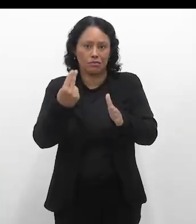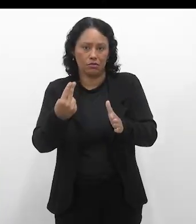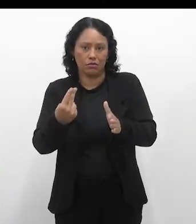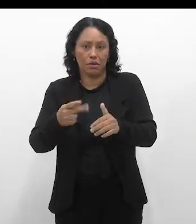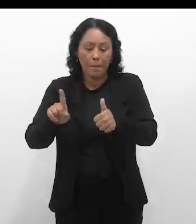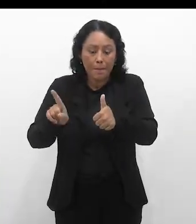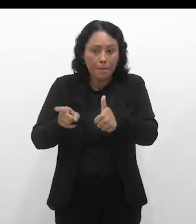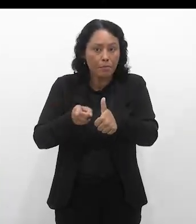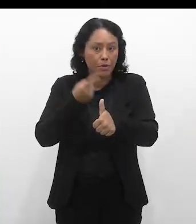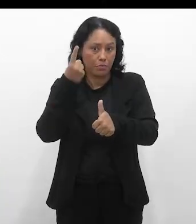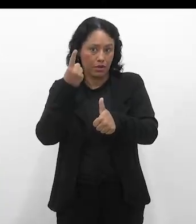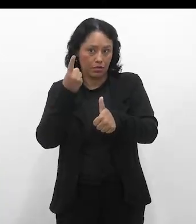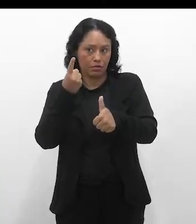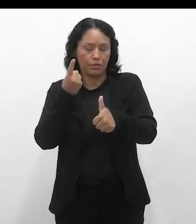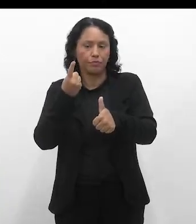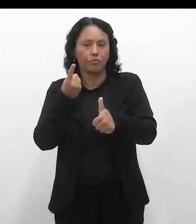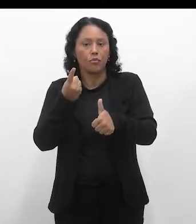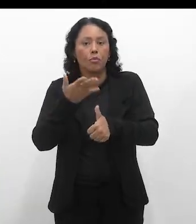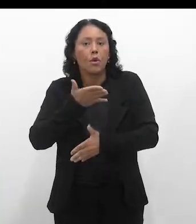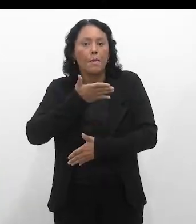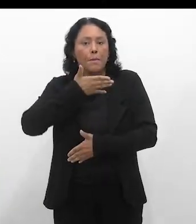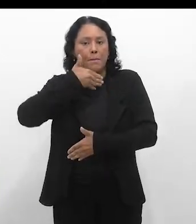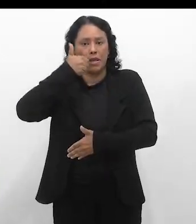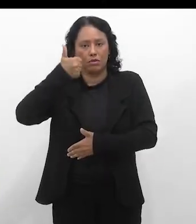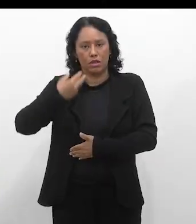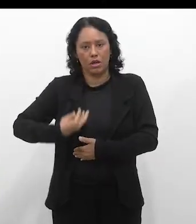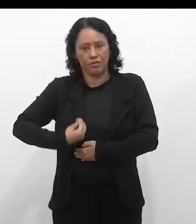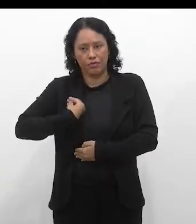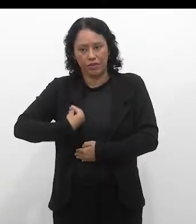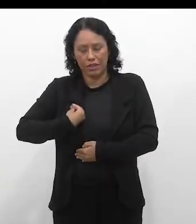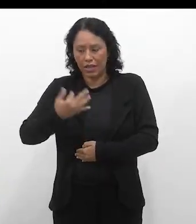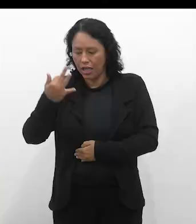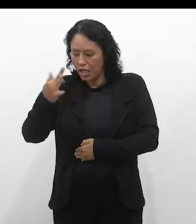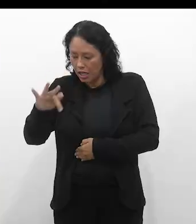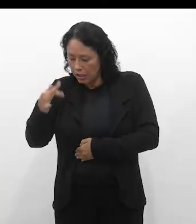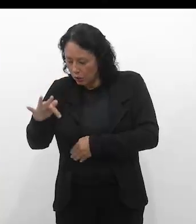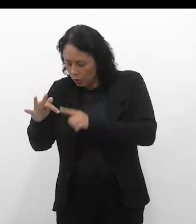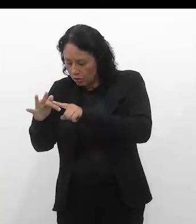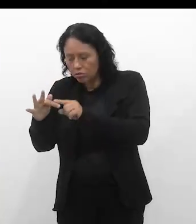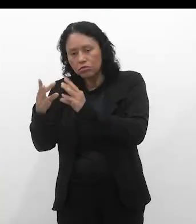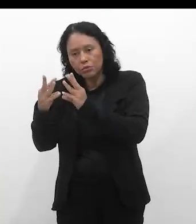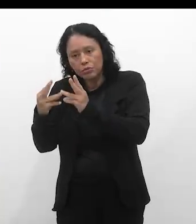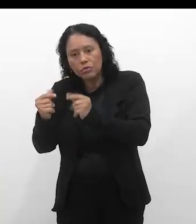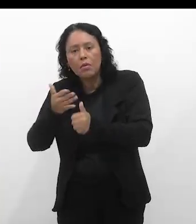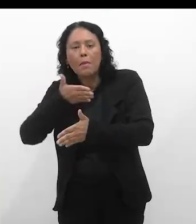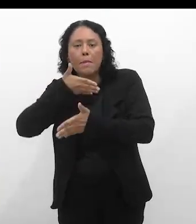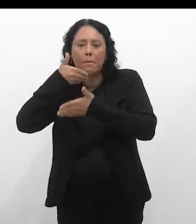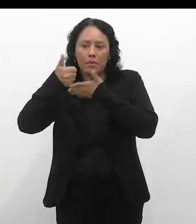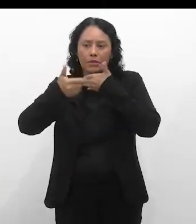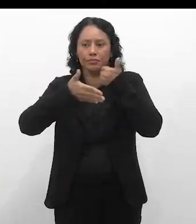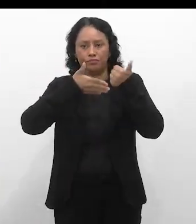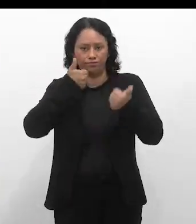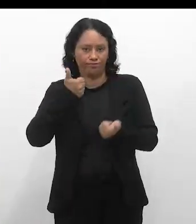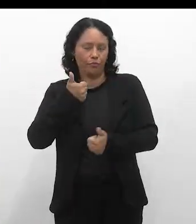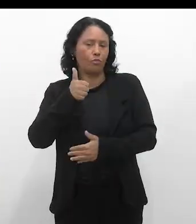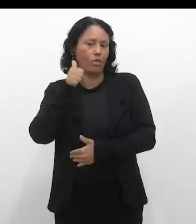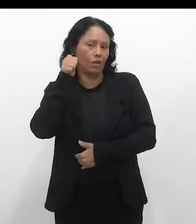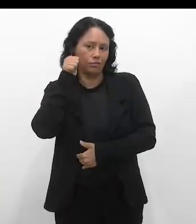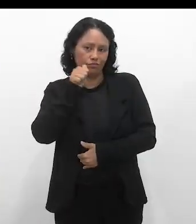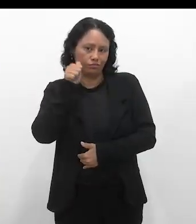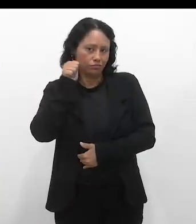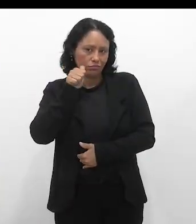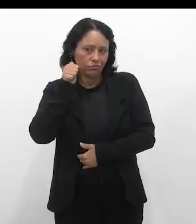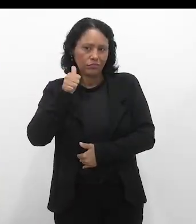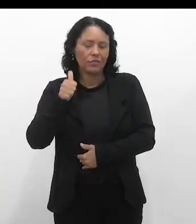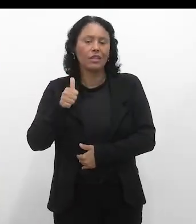precisa primeiro é melhorar a vida dela, tratar a dor. Melhorar a dor. Ela está ali porque ela